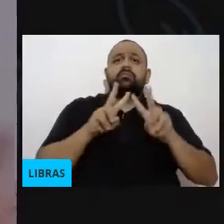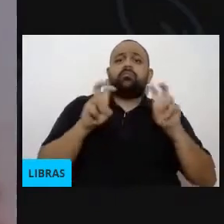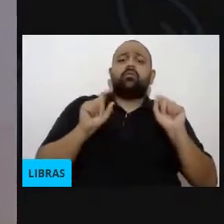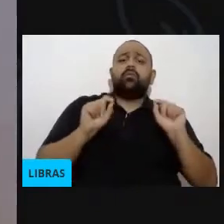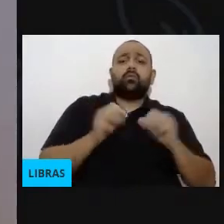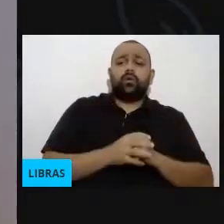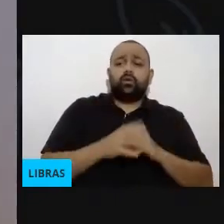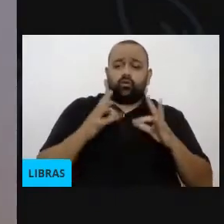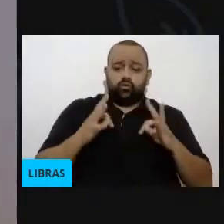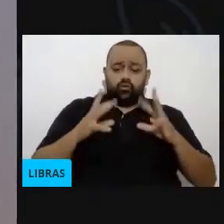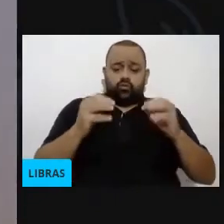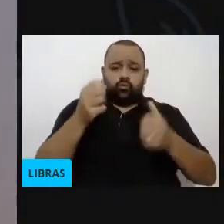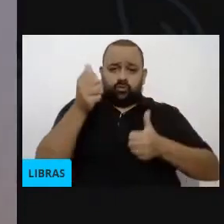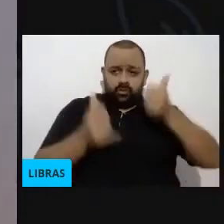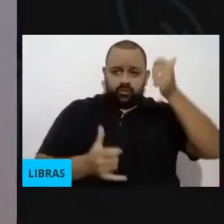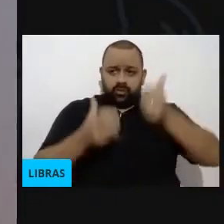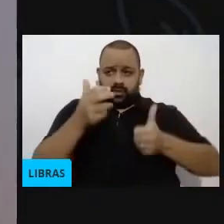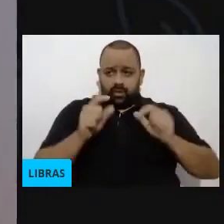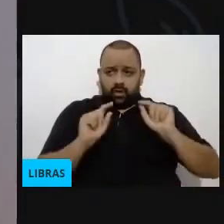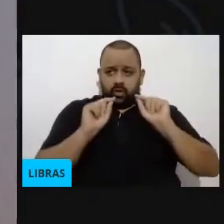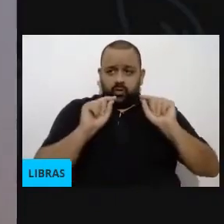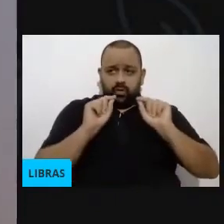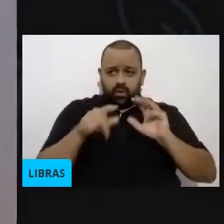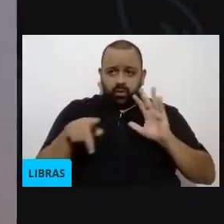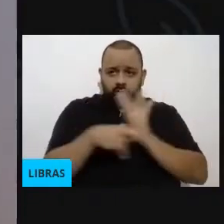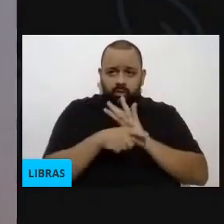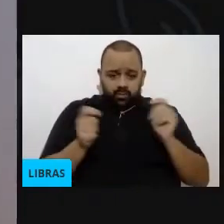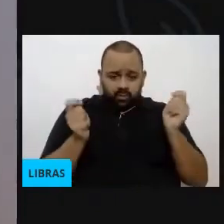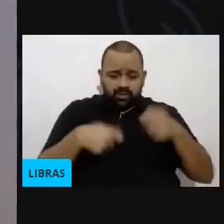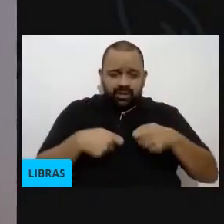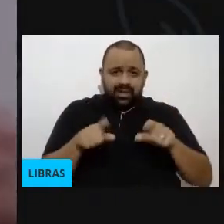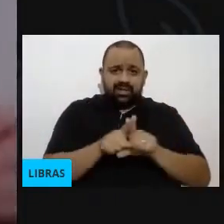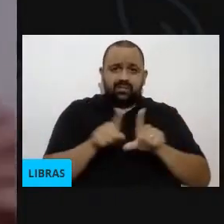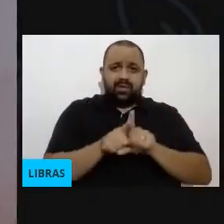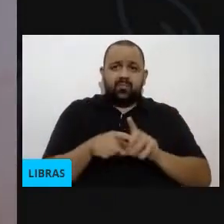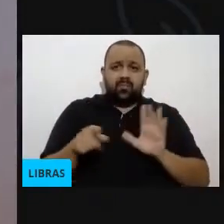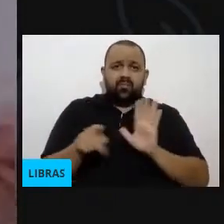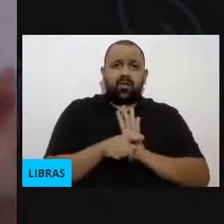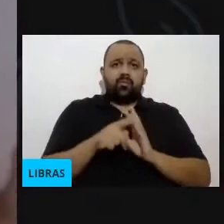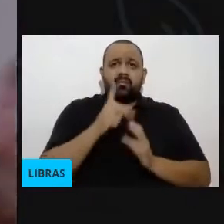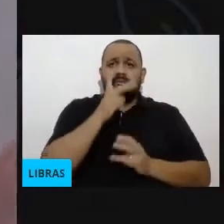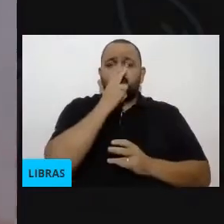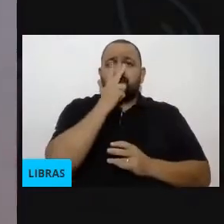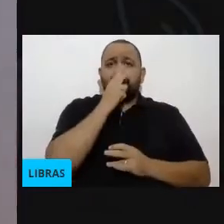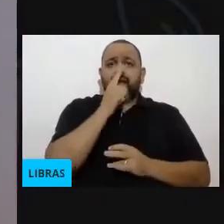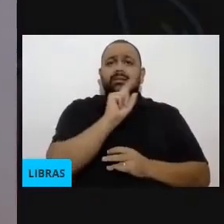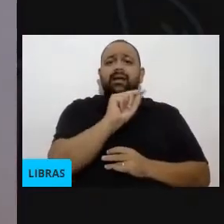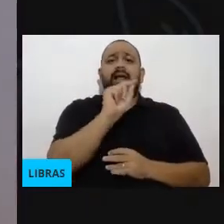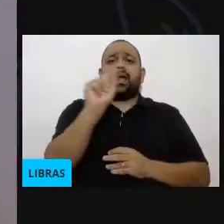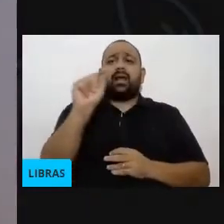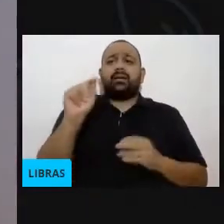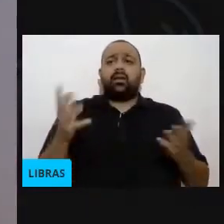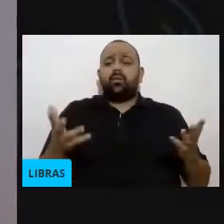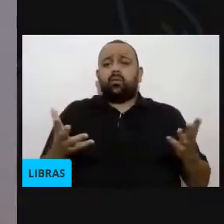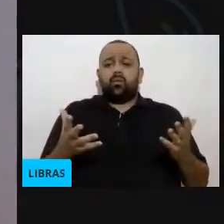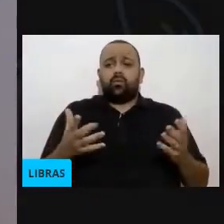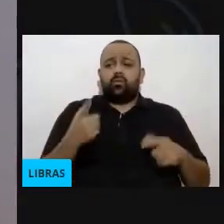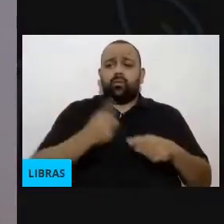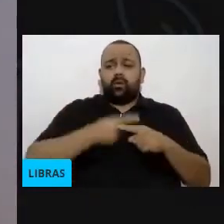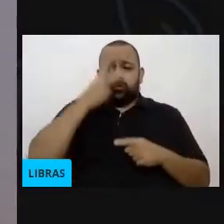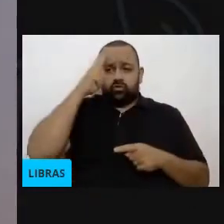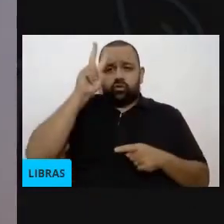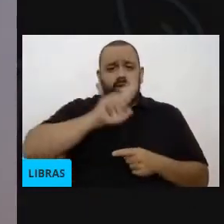tudo que eu vou dizer, na realidade, serve, eu acho que talvez alguma coisa sirva para cada um, porque são histórias